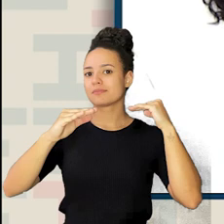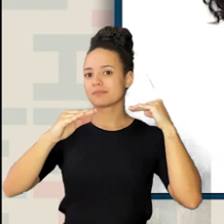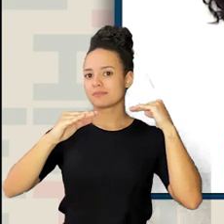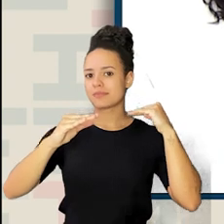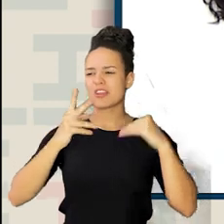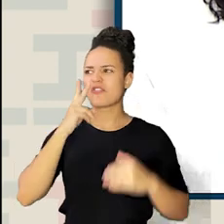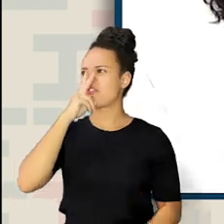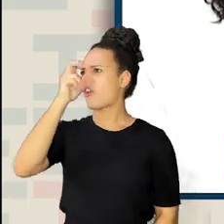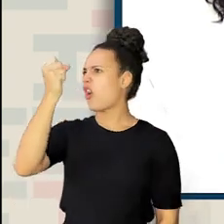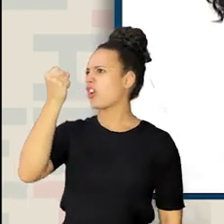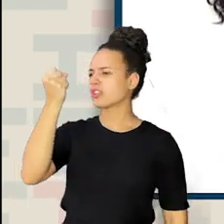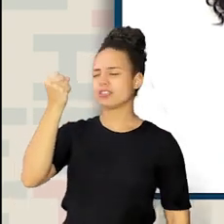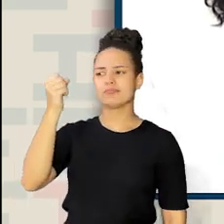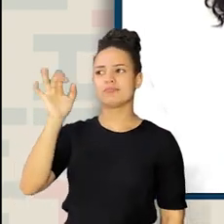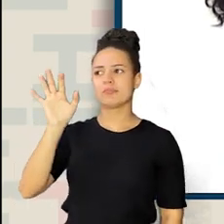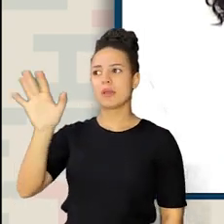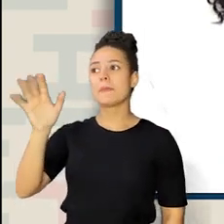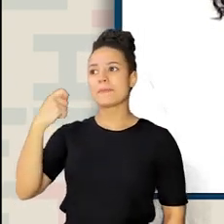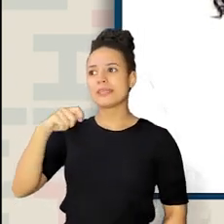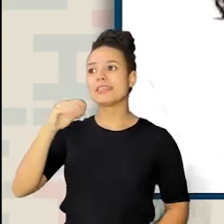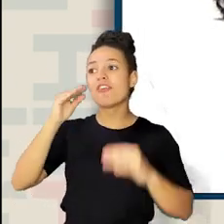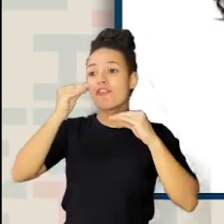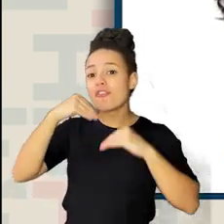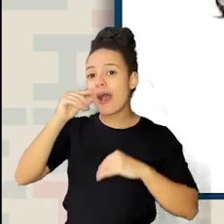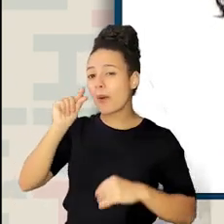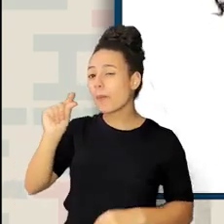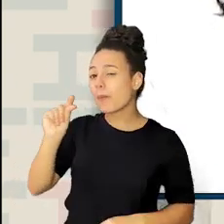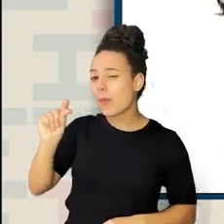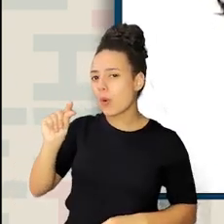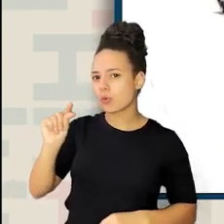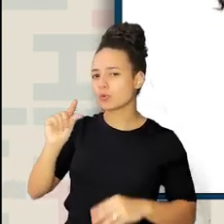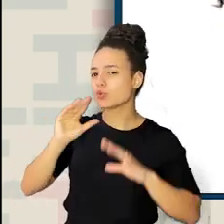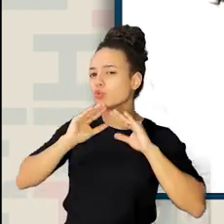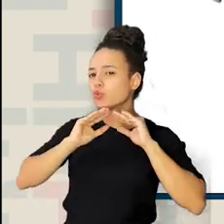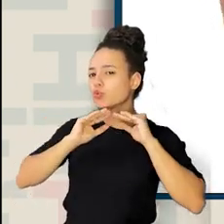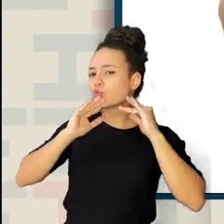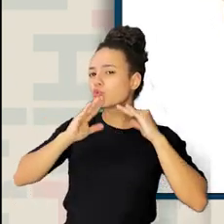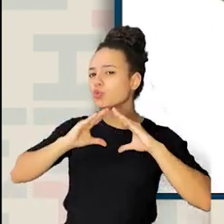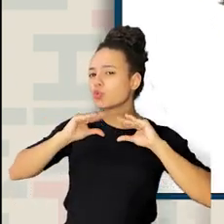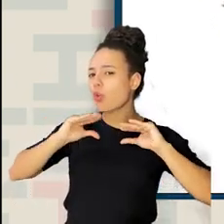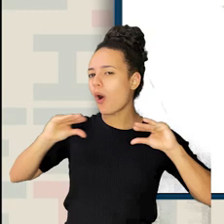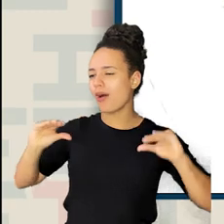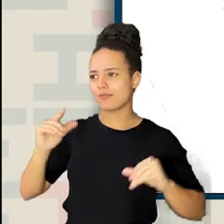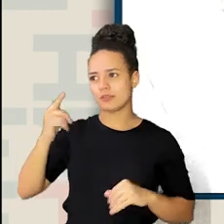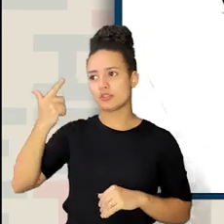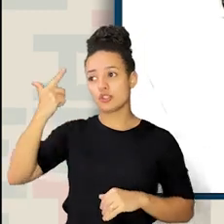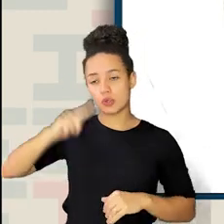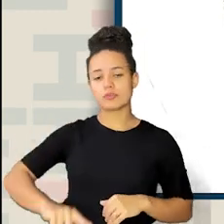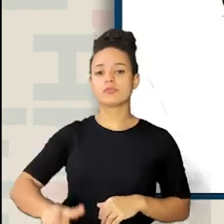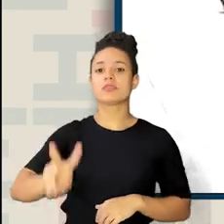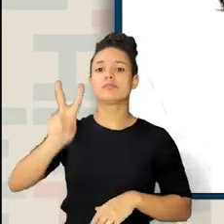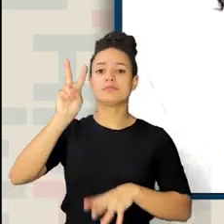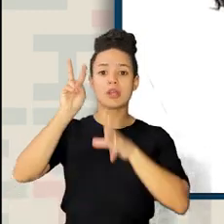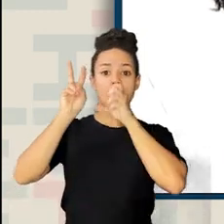Foi forte demais. Pouco mais fraco, pouco mais suave. Vamos lá.